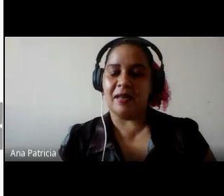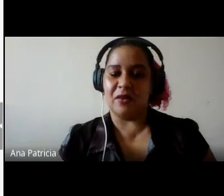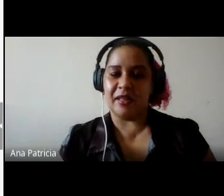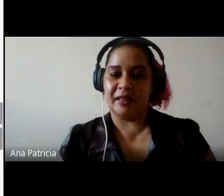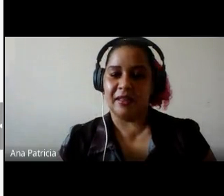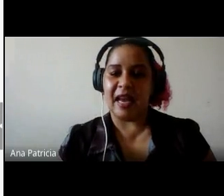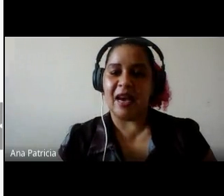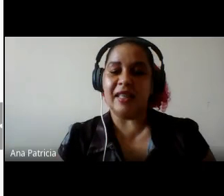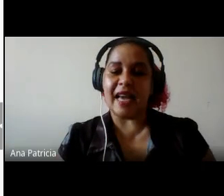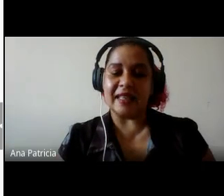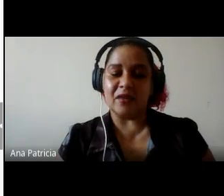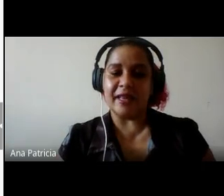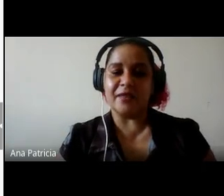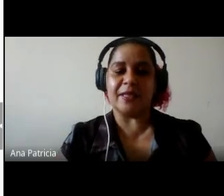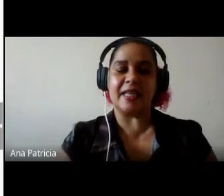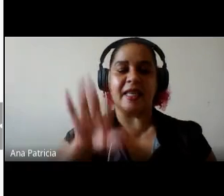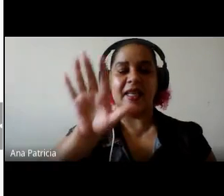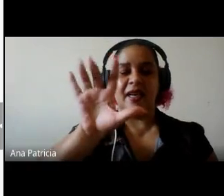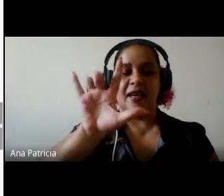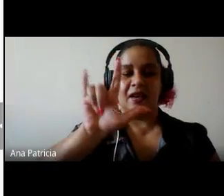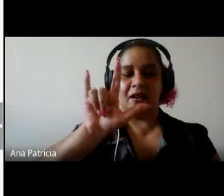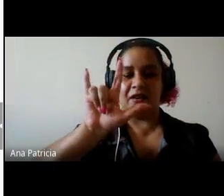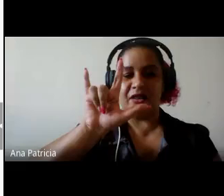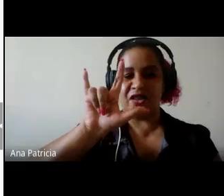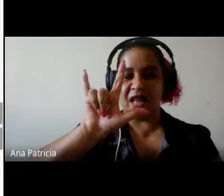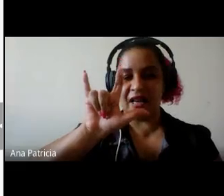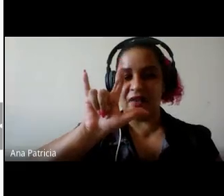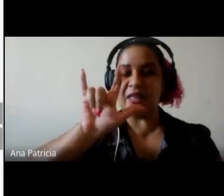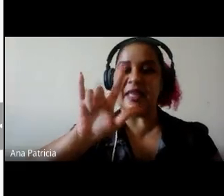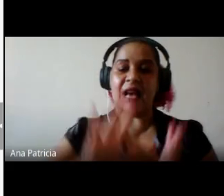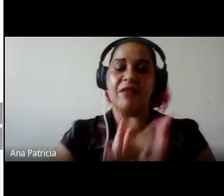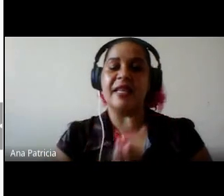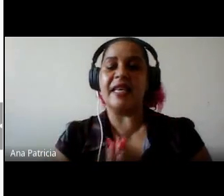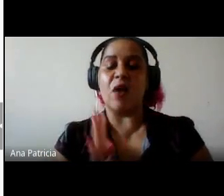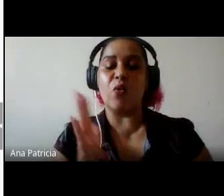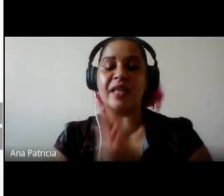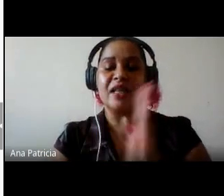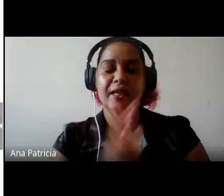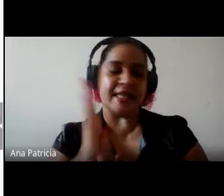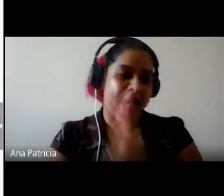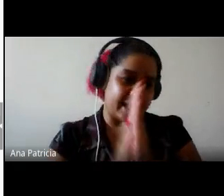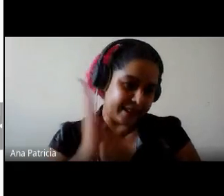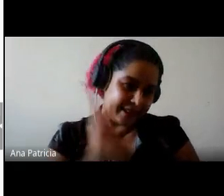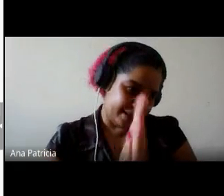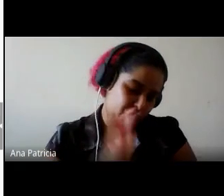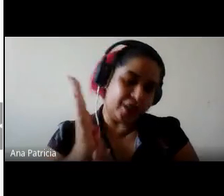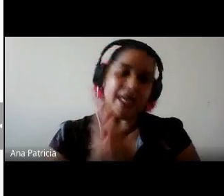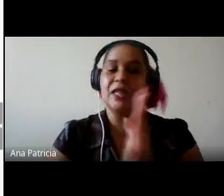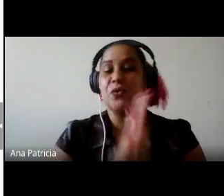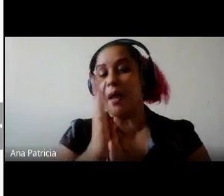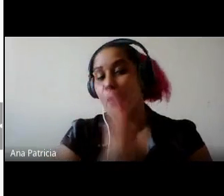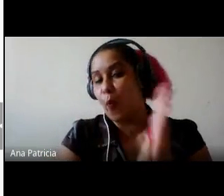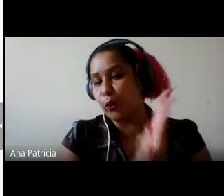Né, Maradona? Largou nada, conheço você. Ó, Instagram, vou ensinar vocês algumas redes sociais. Hoje em